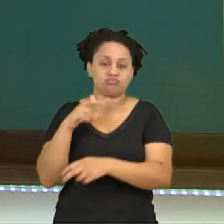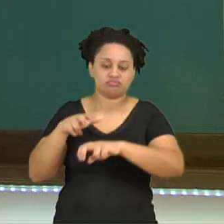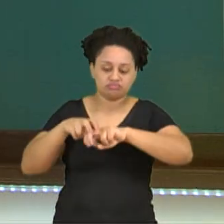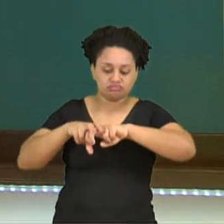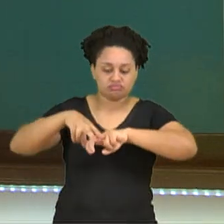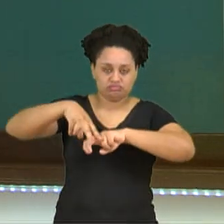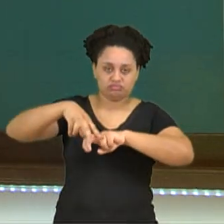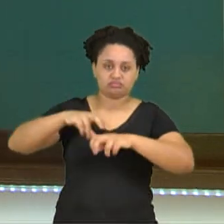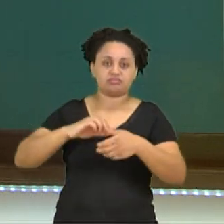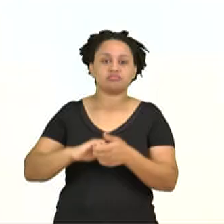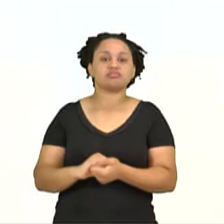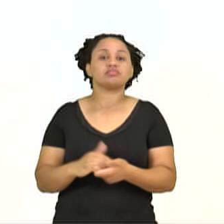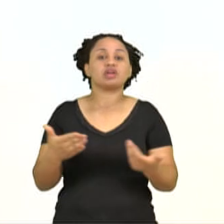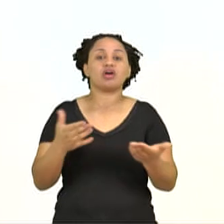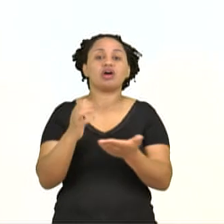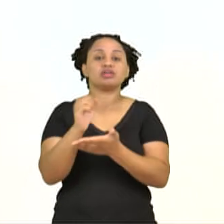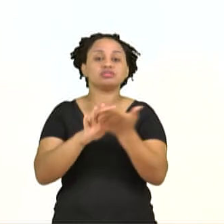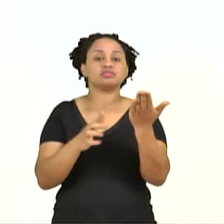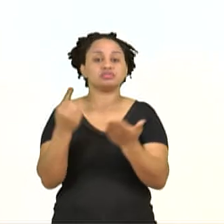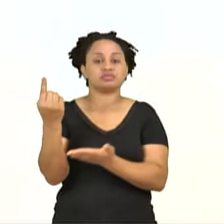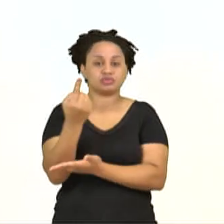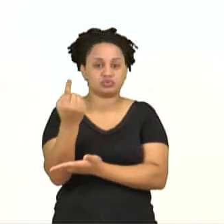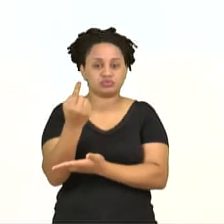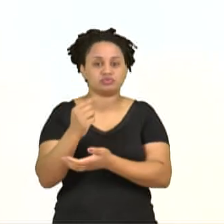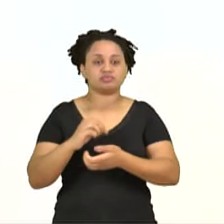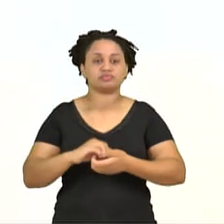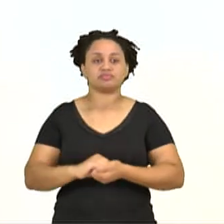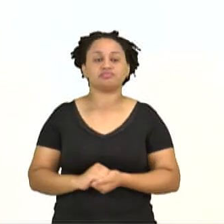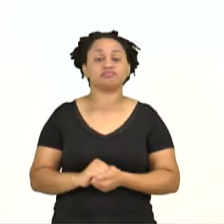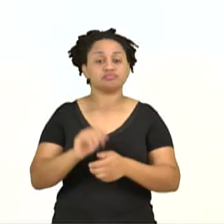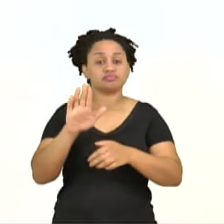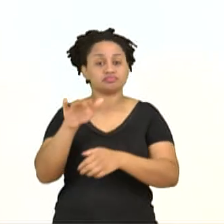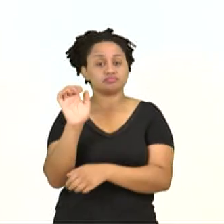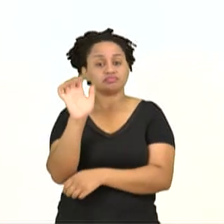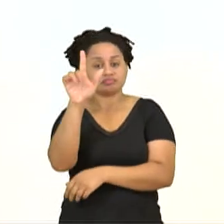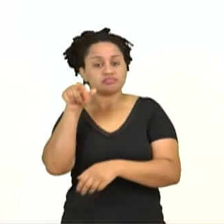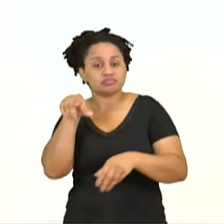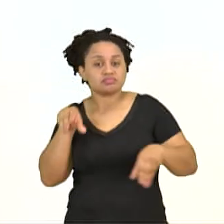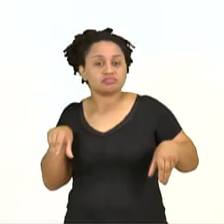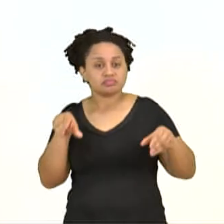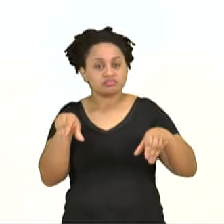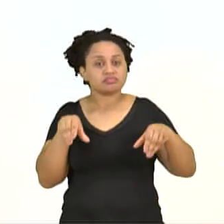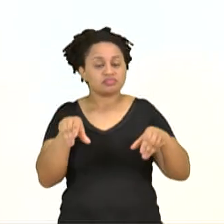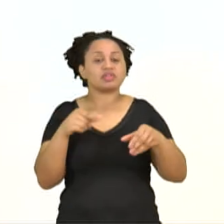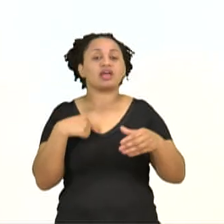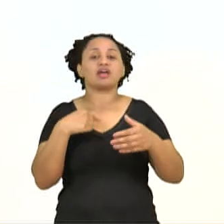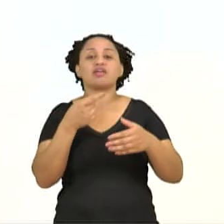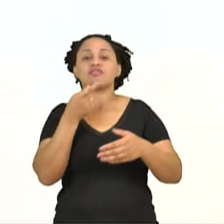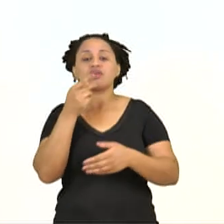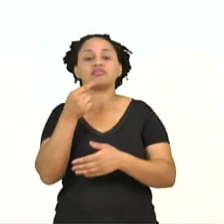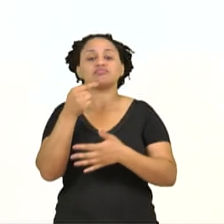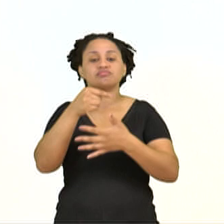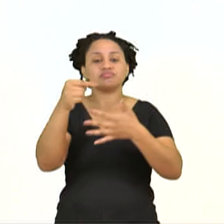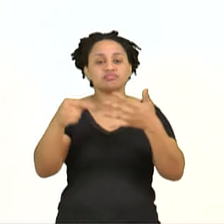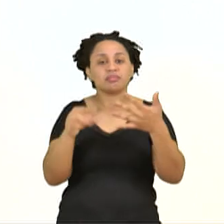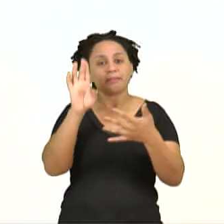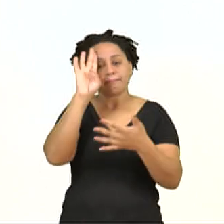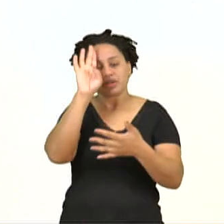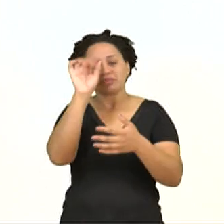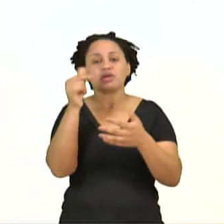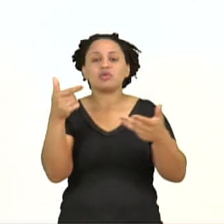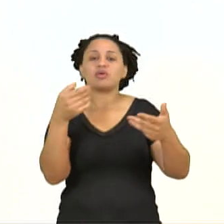Vamos para a primeira atividade? Em relação ao basquetebol em cadeira de rodas, cite os principais benefícios